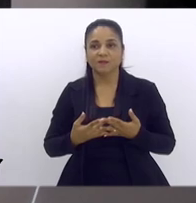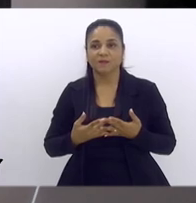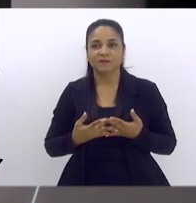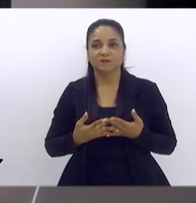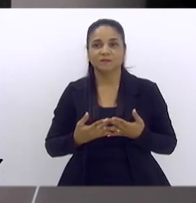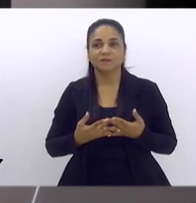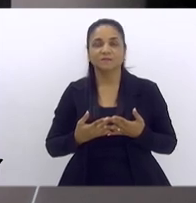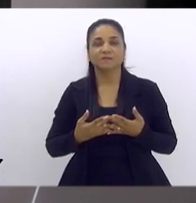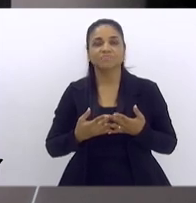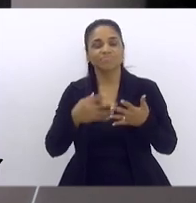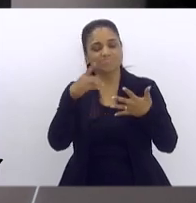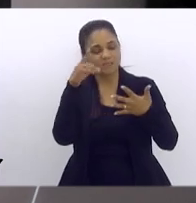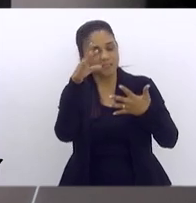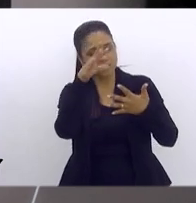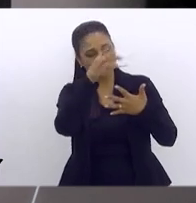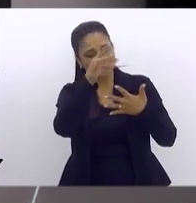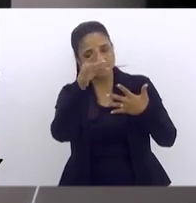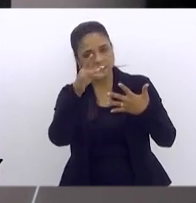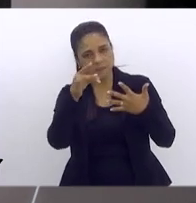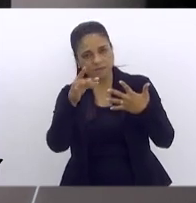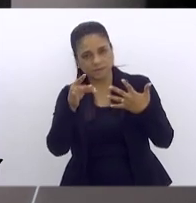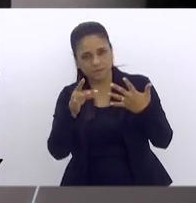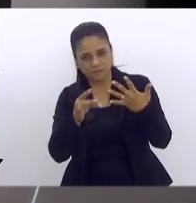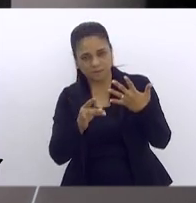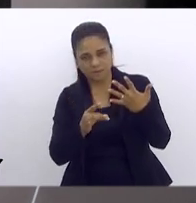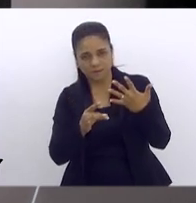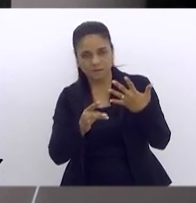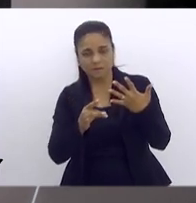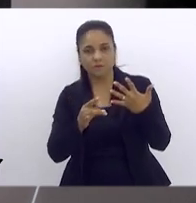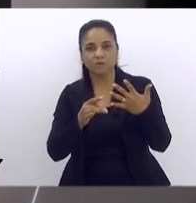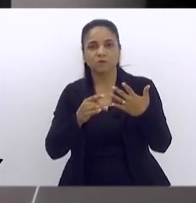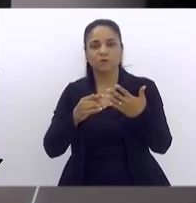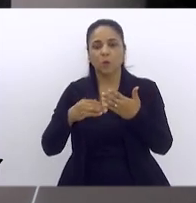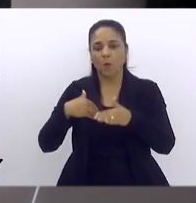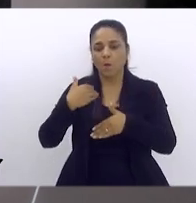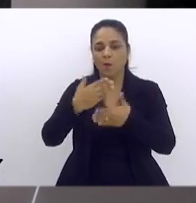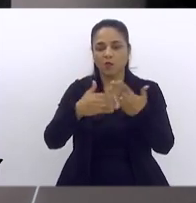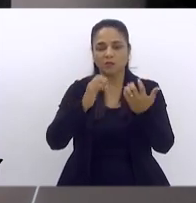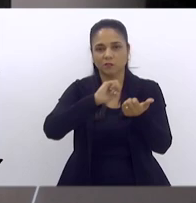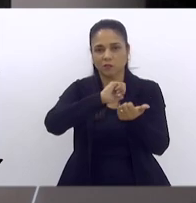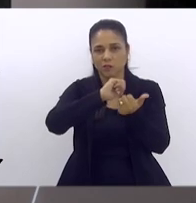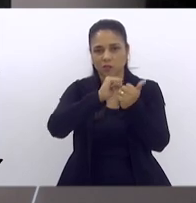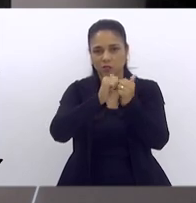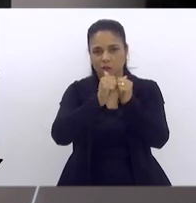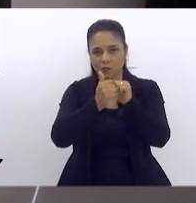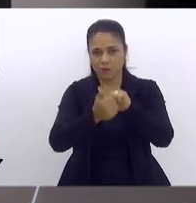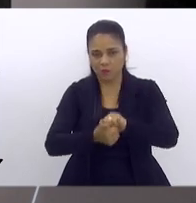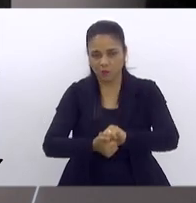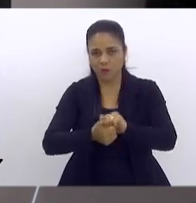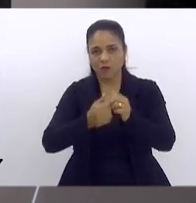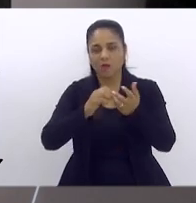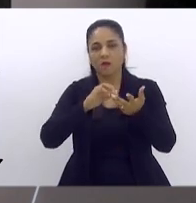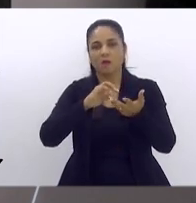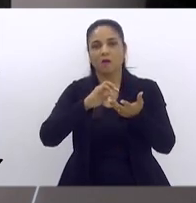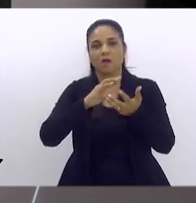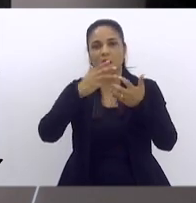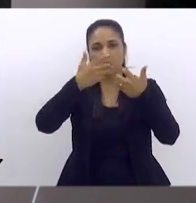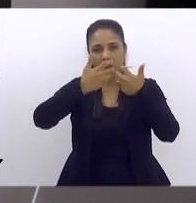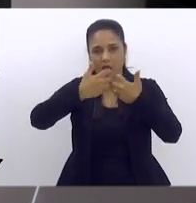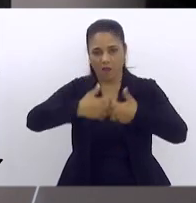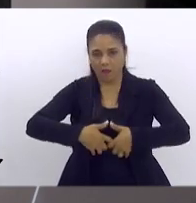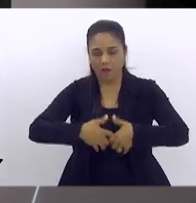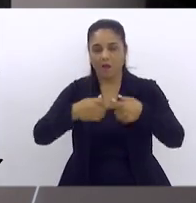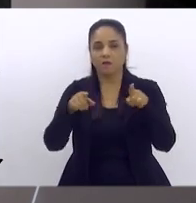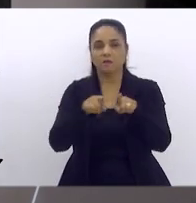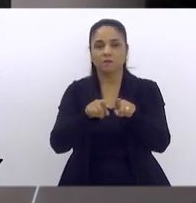as especificidades que existem né no processo de adequação é de qualquer instituição e especialmente